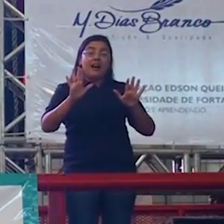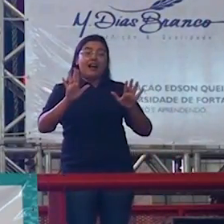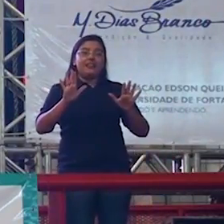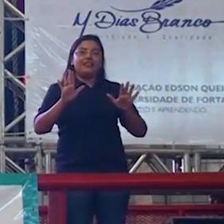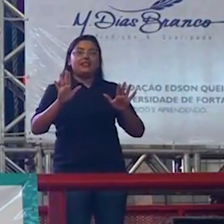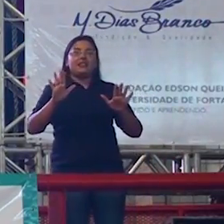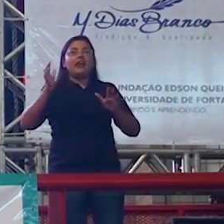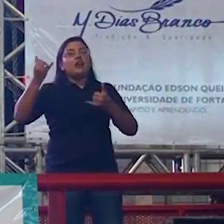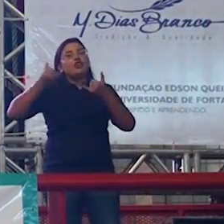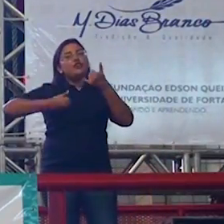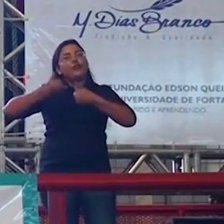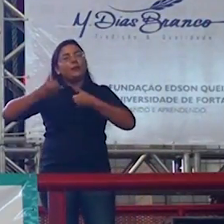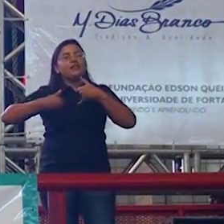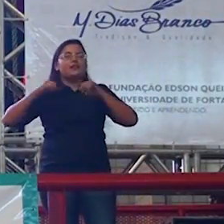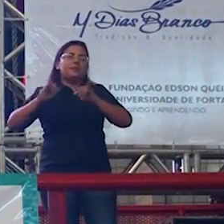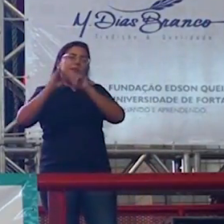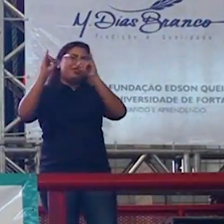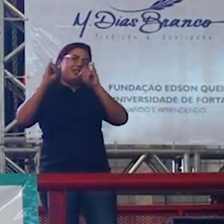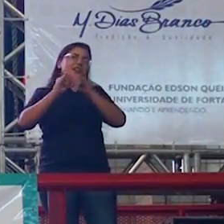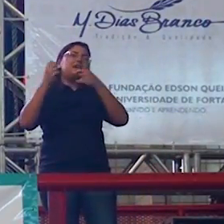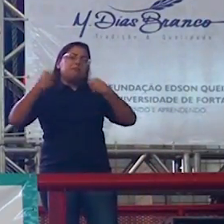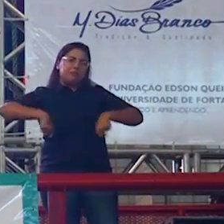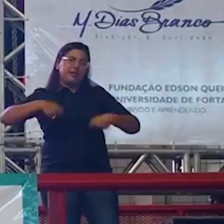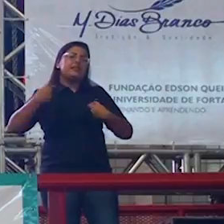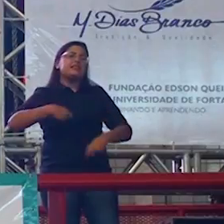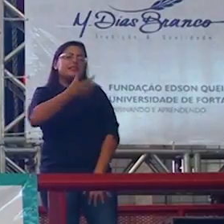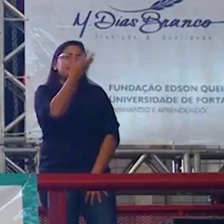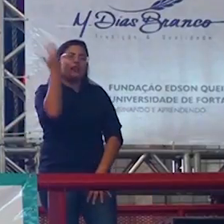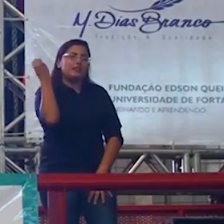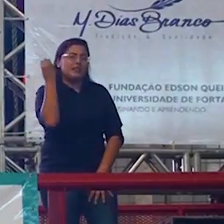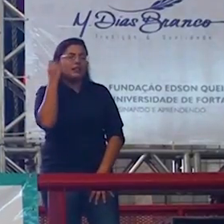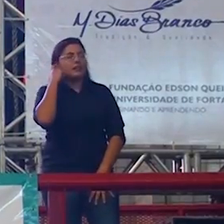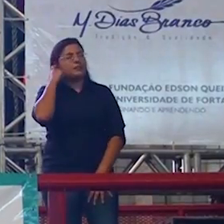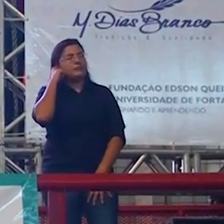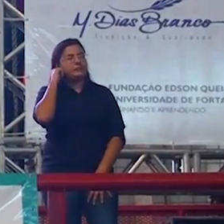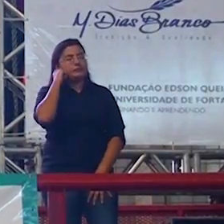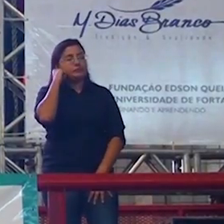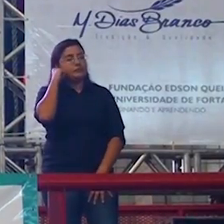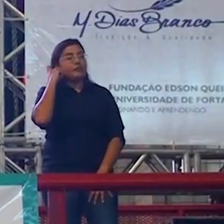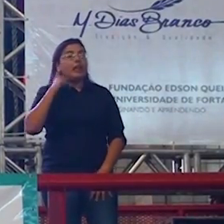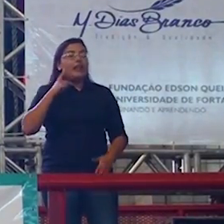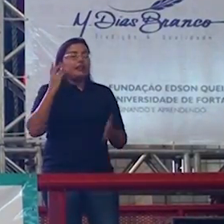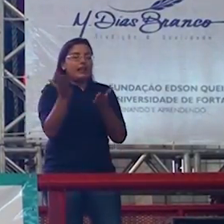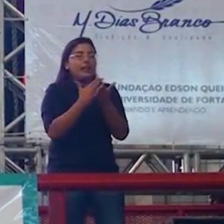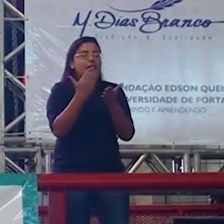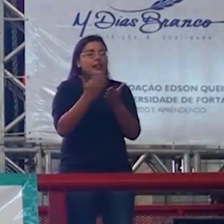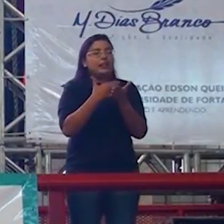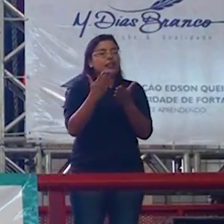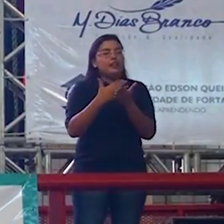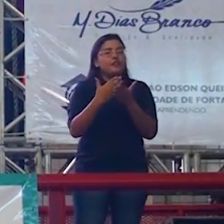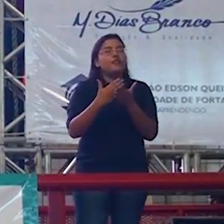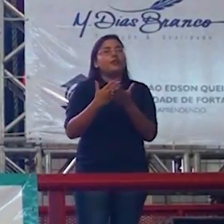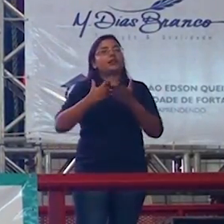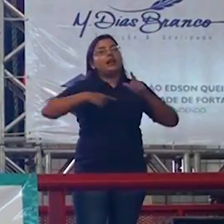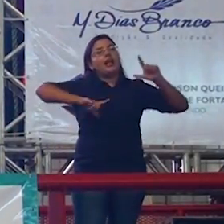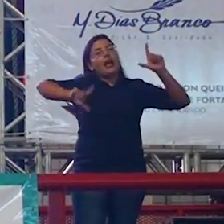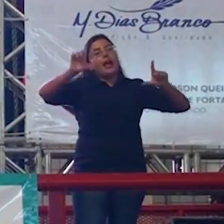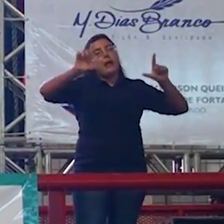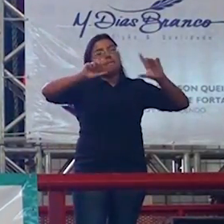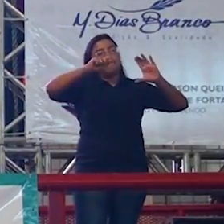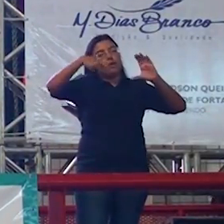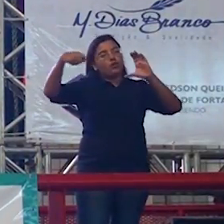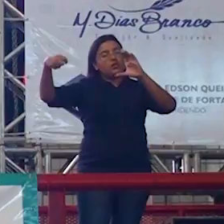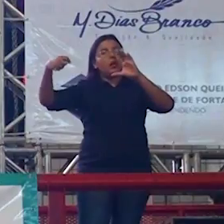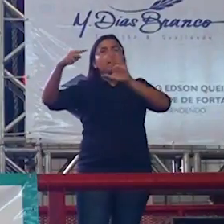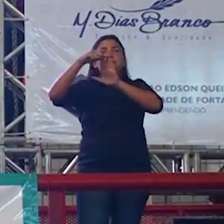que entram na nossa cabeça todo dia, isso é fundamental. Tanto é que tem um livro que já passou uma reportagem dessa mulher,